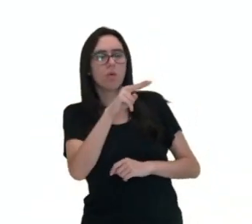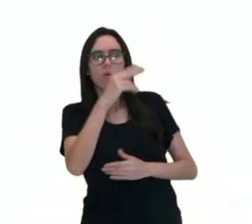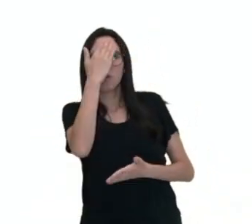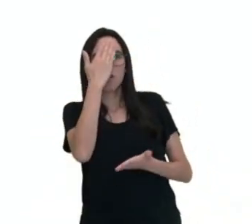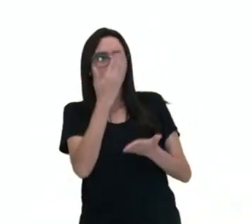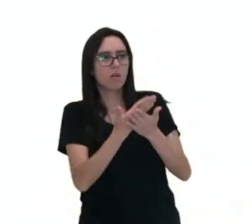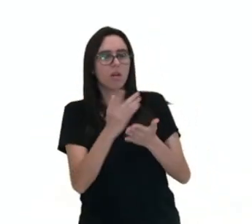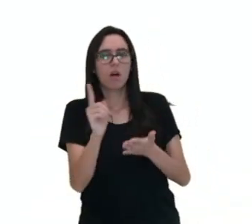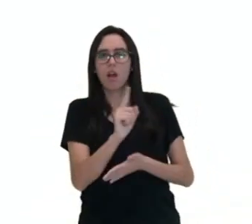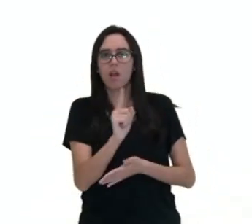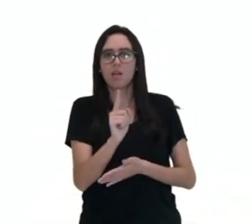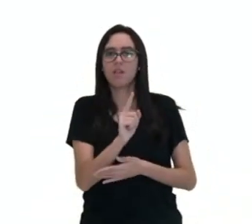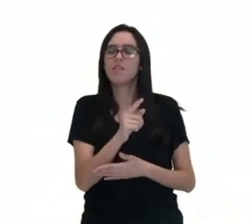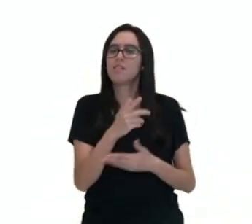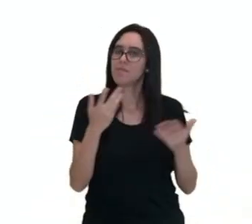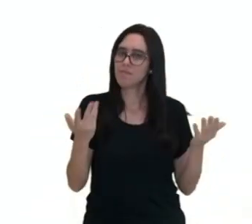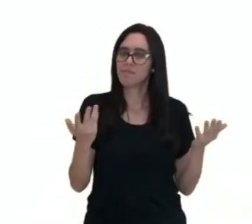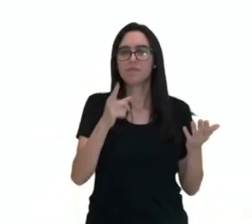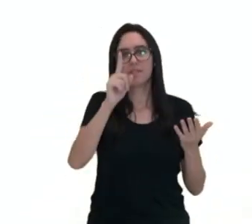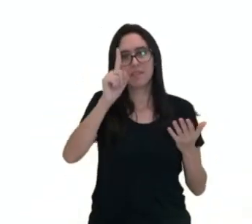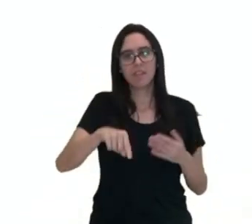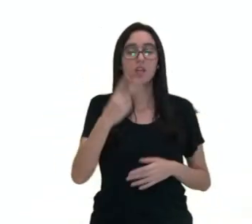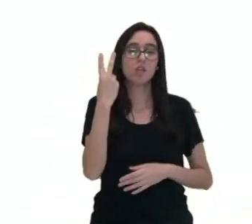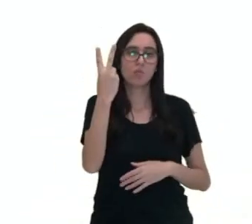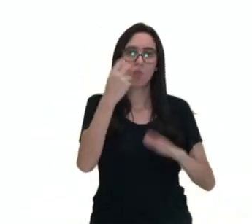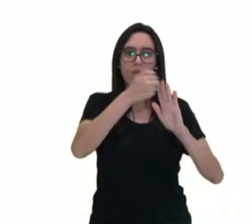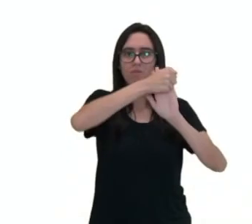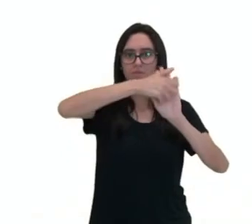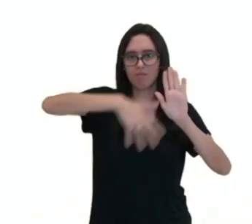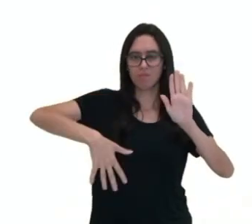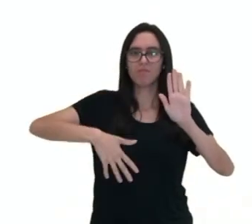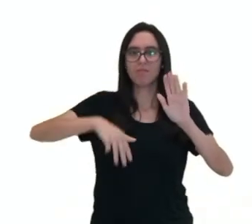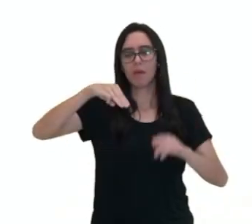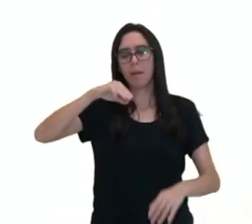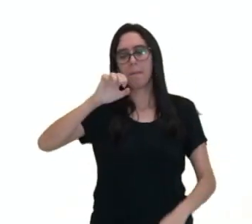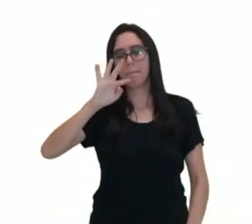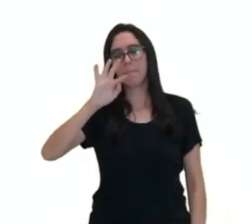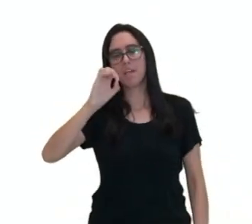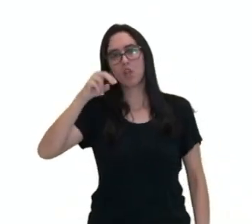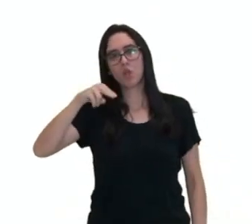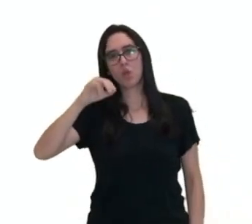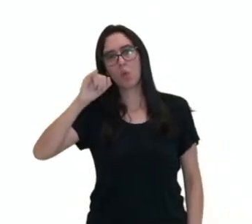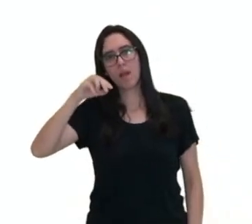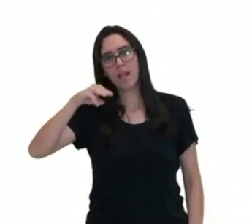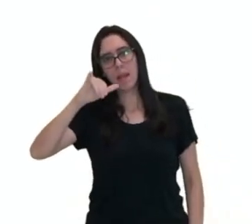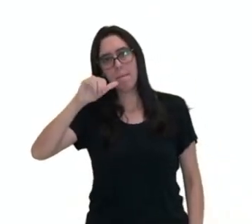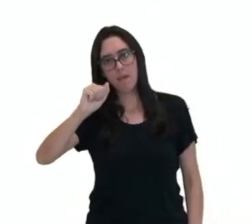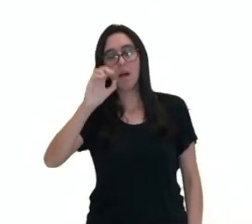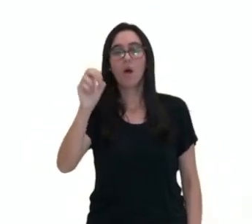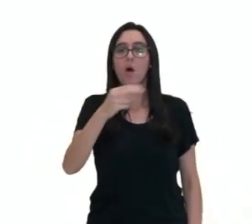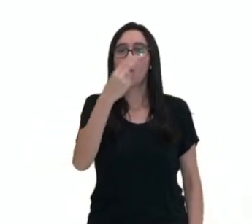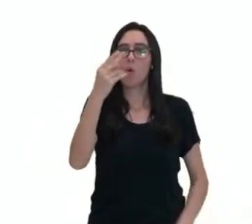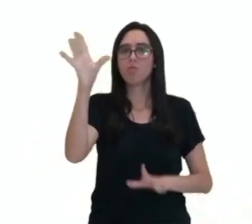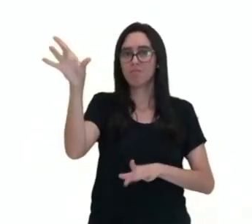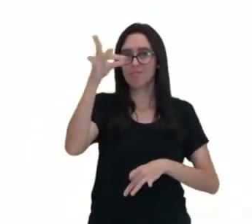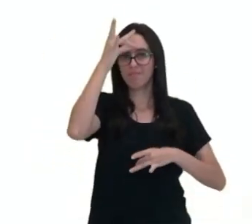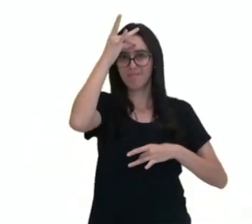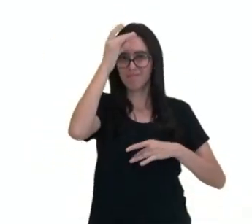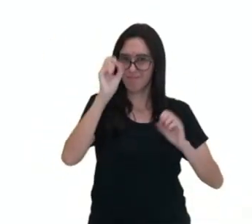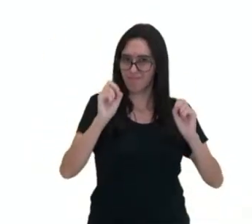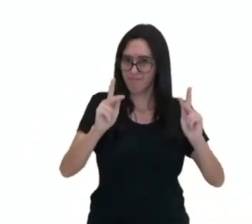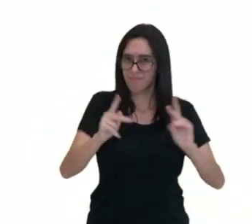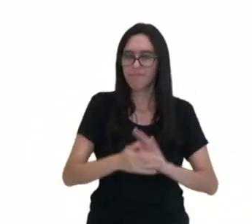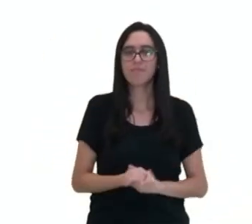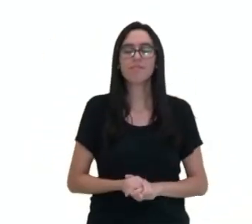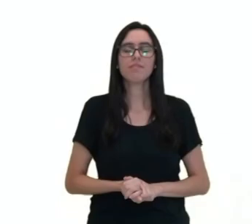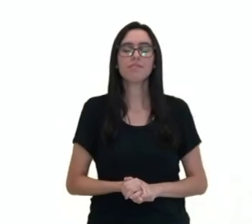possível termos aqui nesse fragmento duas figuras de linguagem, a metonímia e ou a personificação, certo?